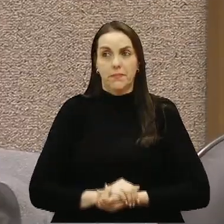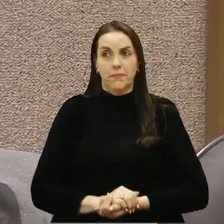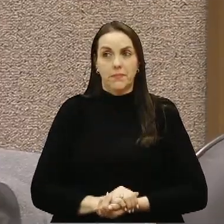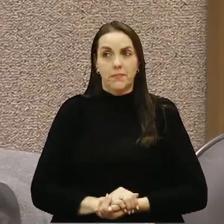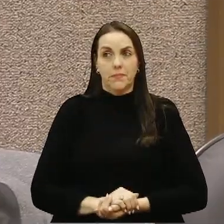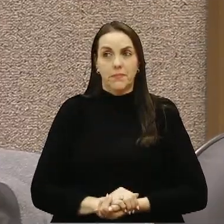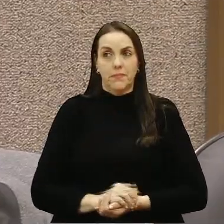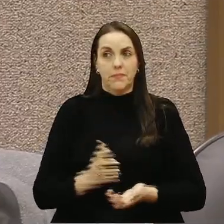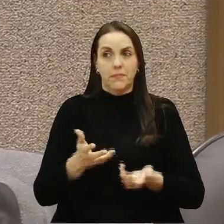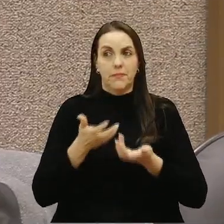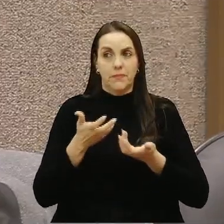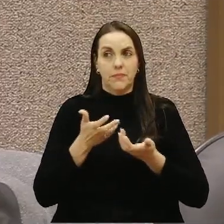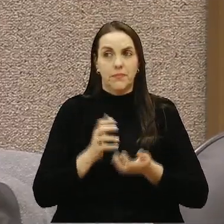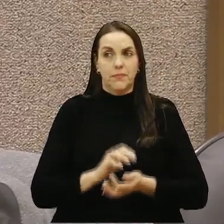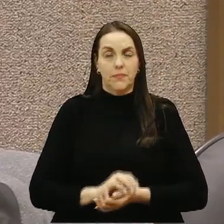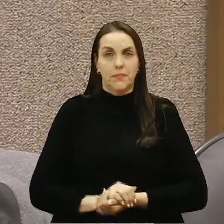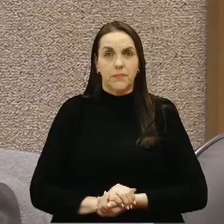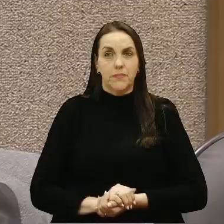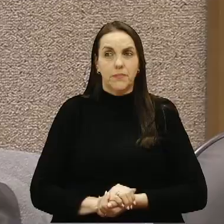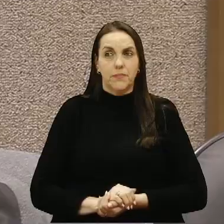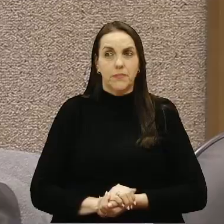Eu quero...